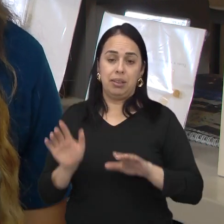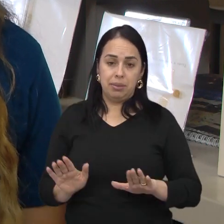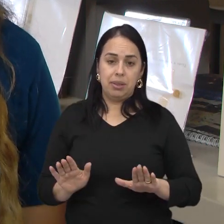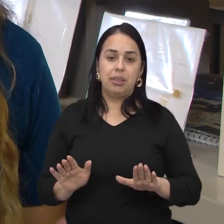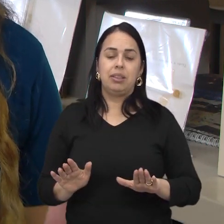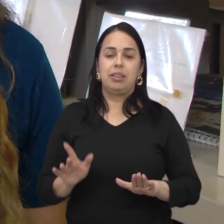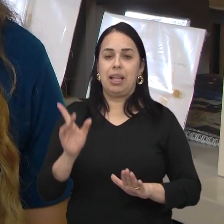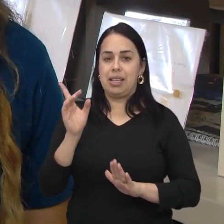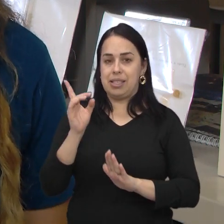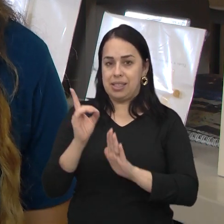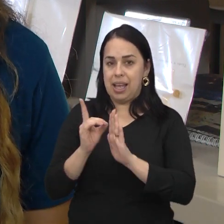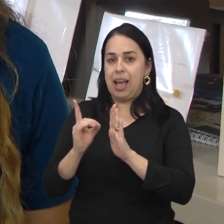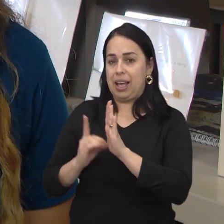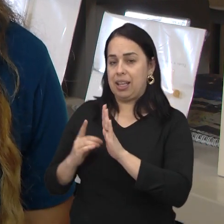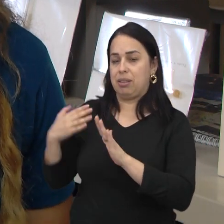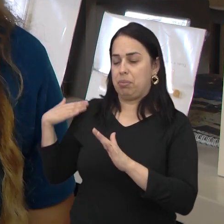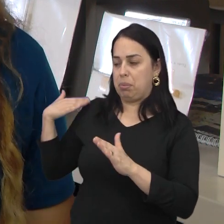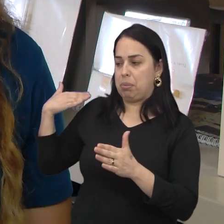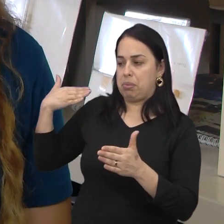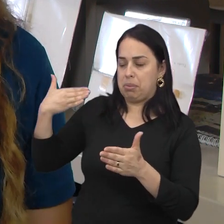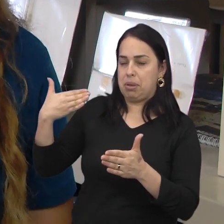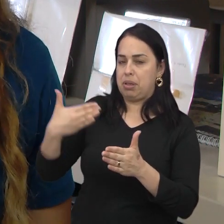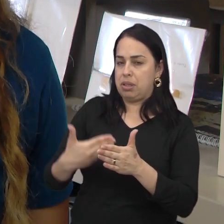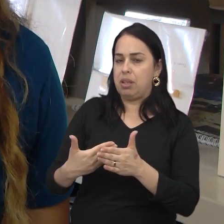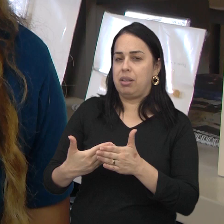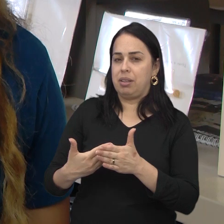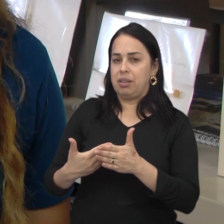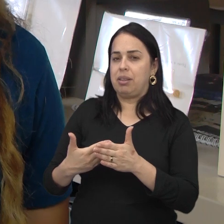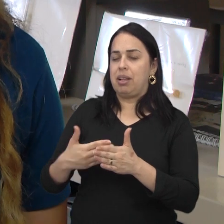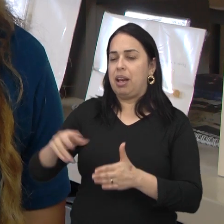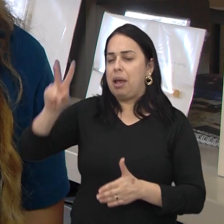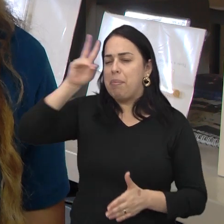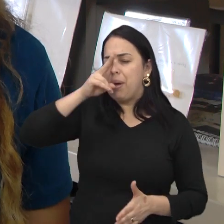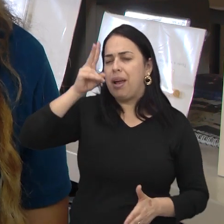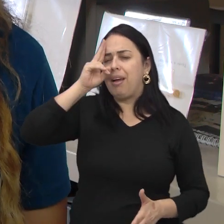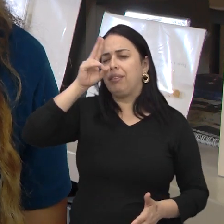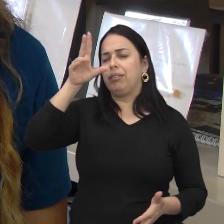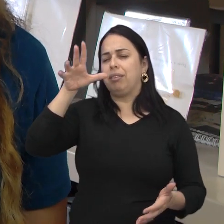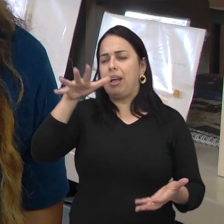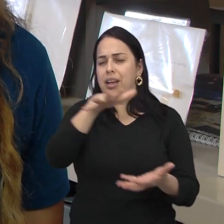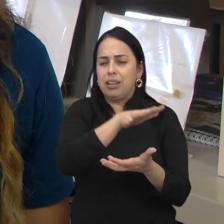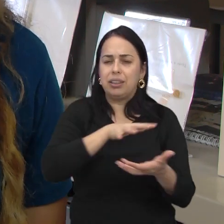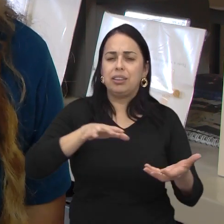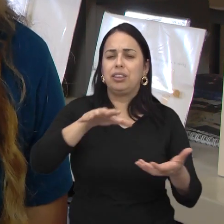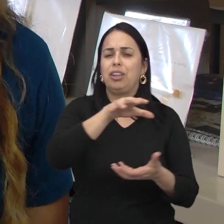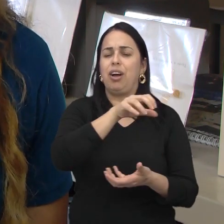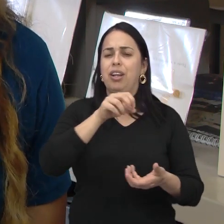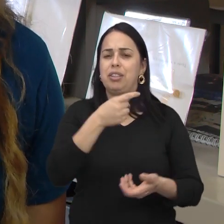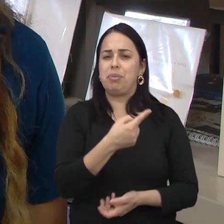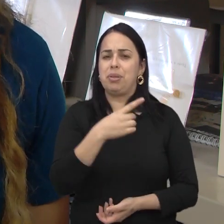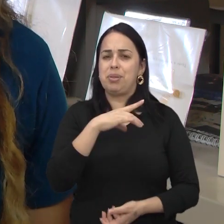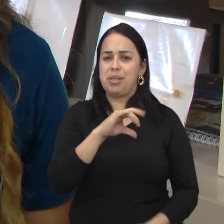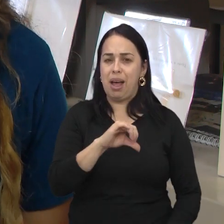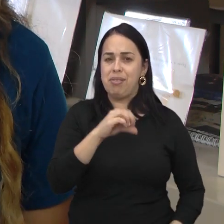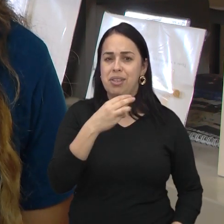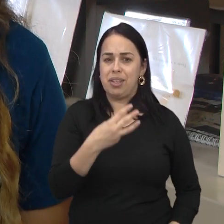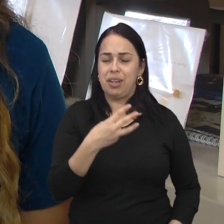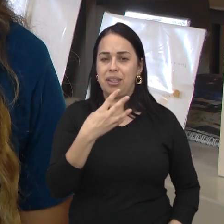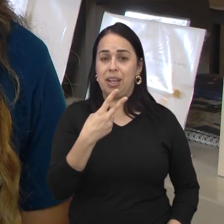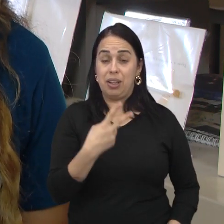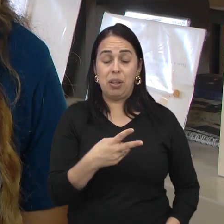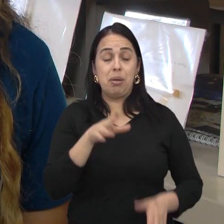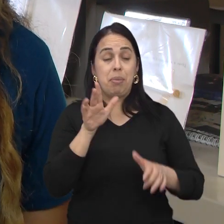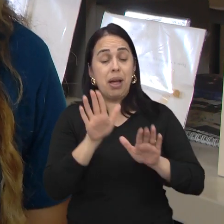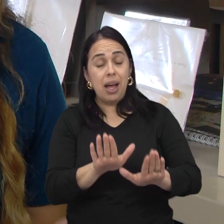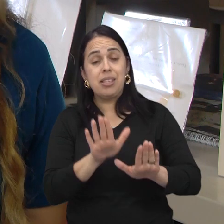havia, nas décadas seguintes ao falecimento dele, toda uma movimentação em torno dessa história, da Revolução de 32, nós vemos que isso foi se perdendo também na